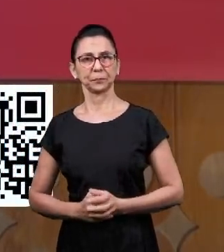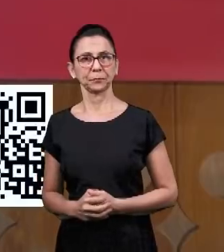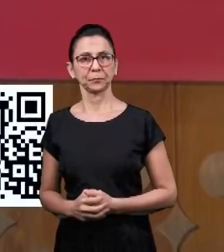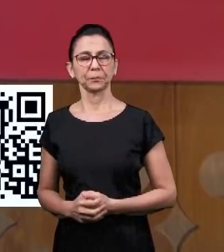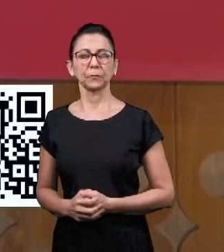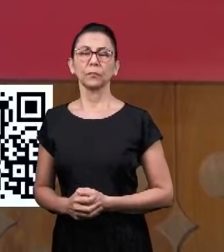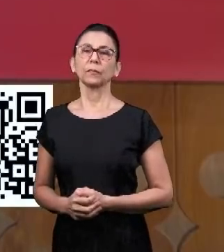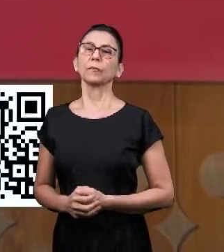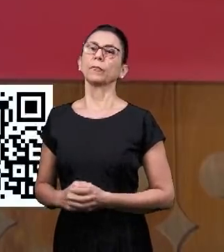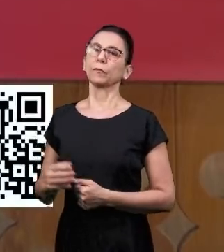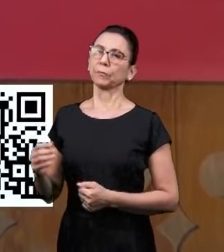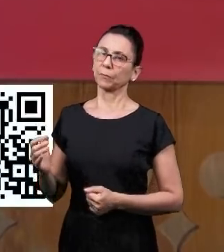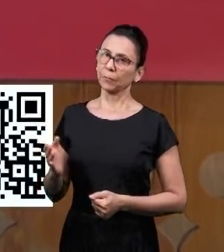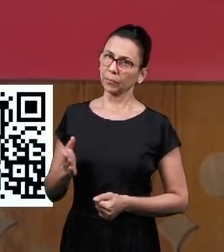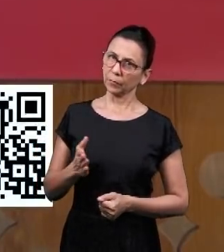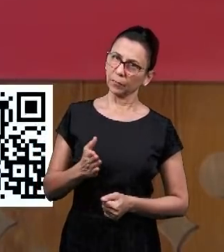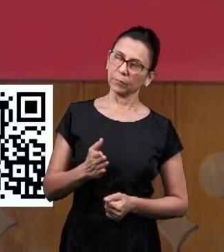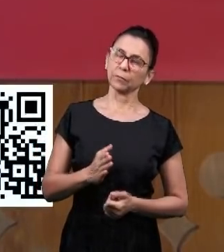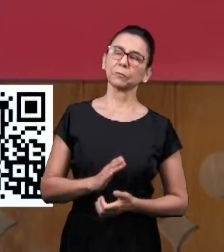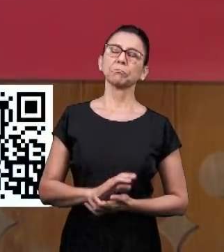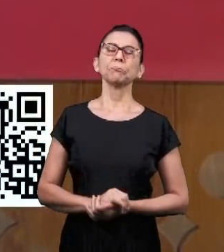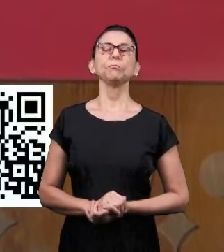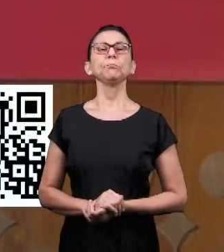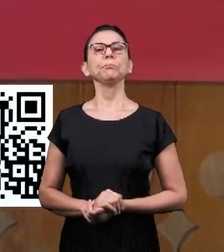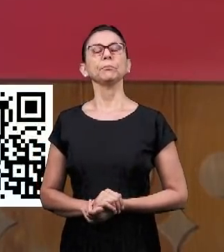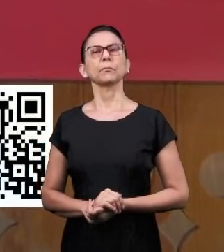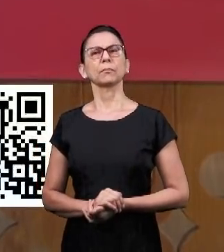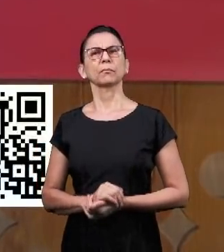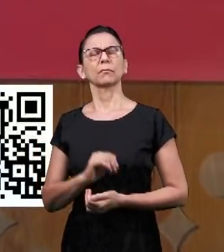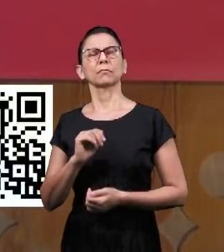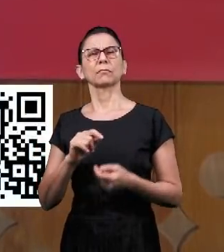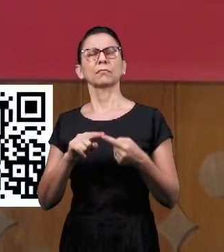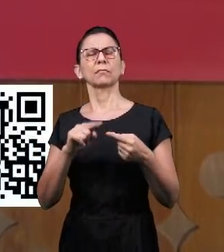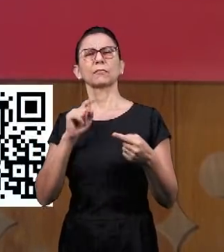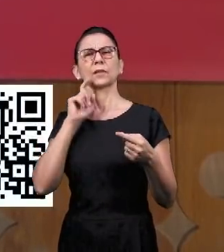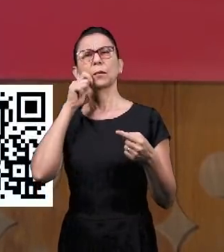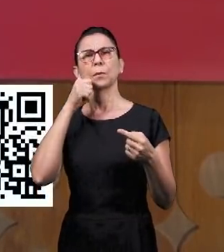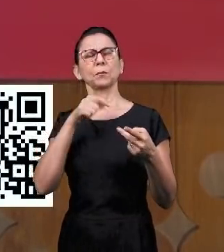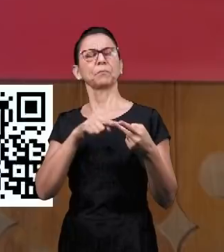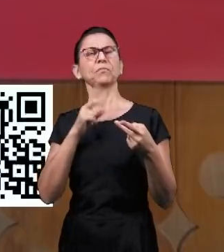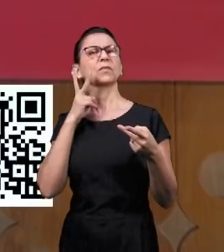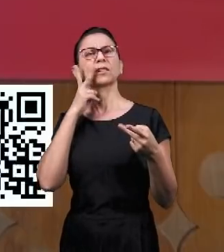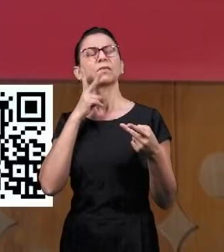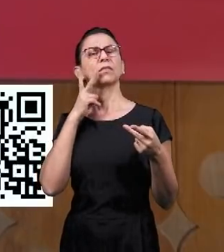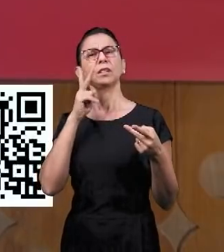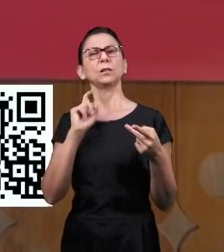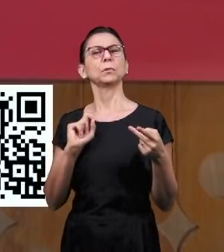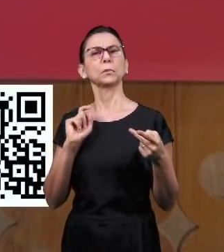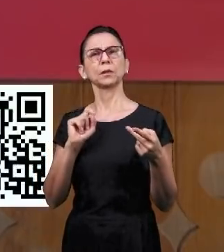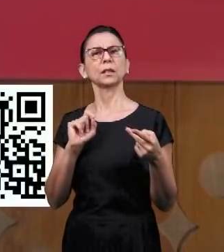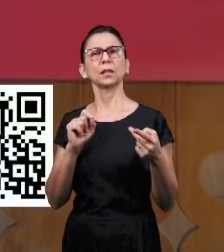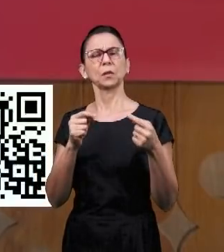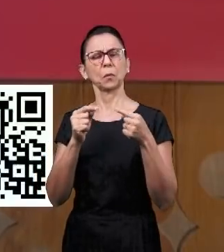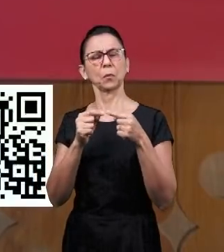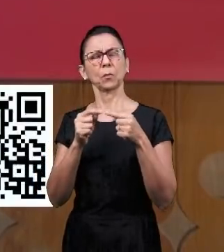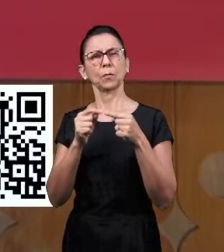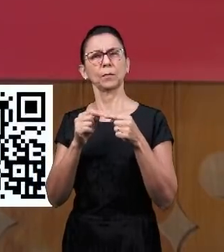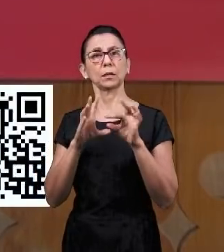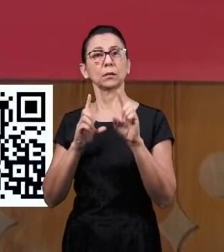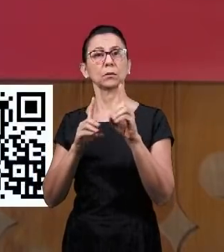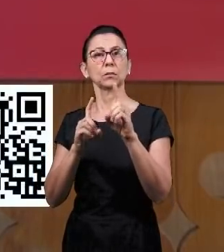Então nós falamos de pão e vinho, né? Que fala, qual é a doutrina que está dentro da operação do Espírito Santo no